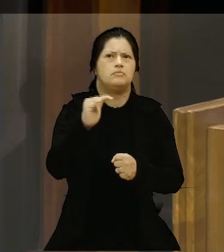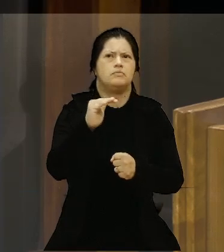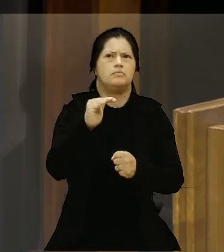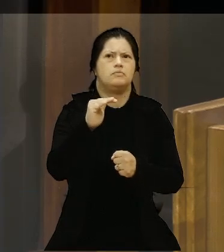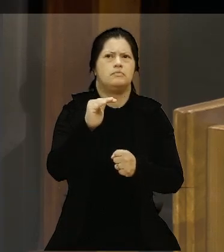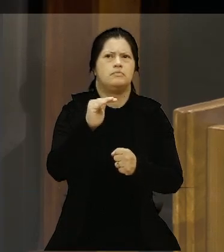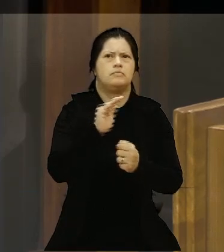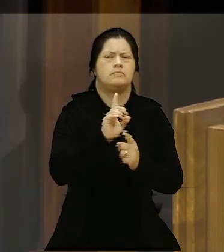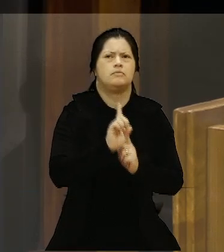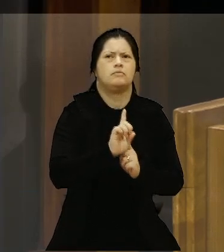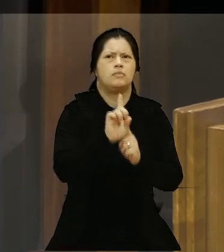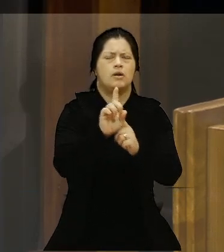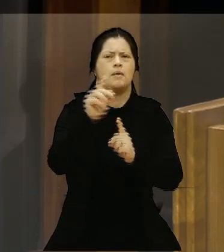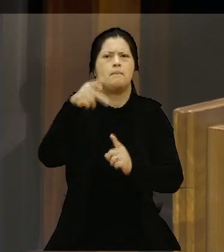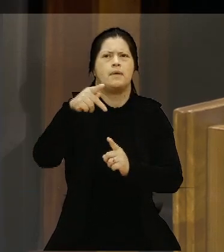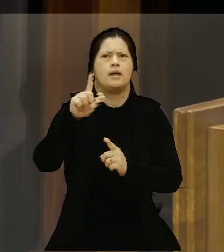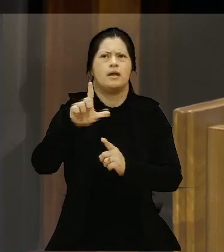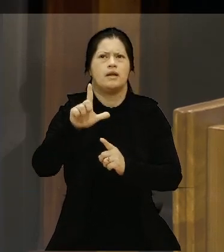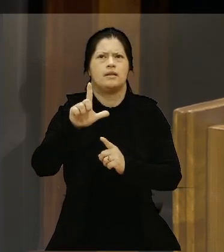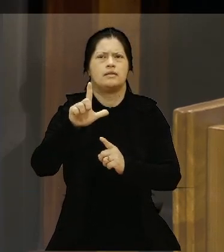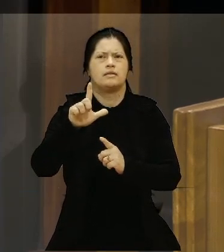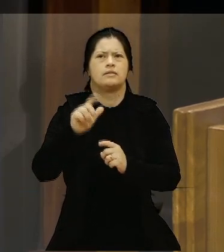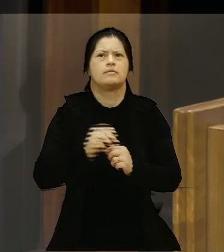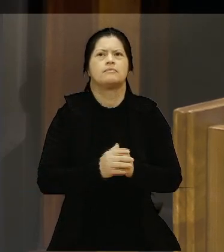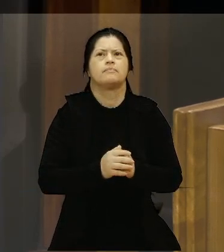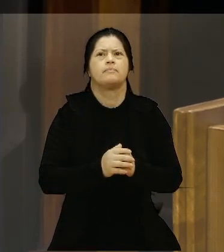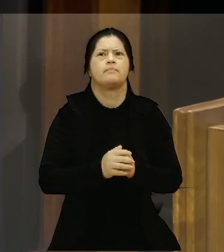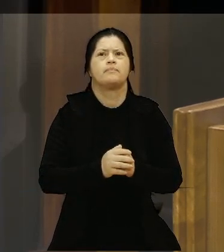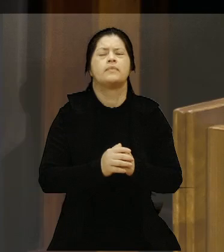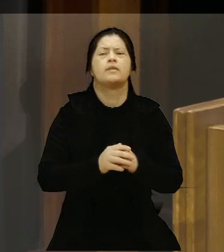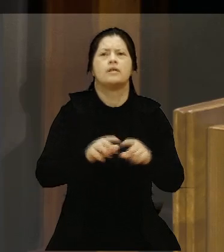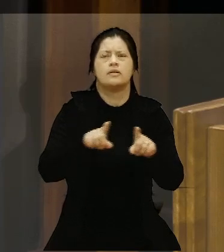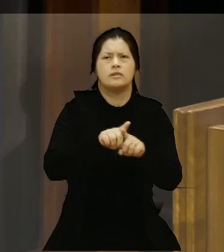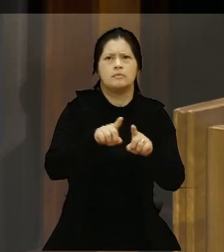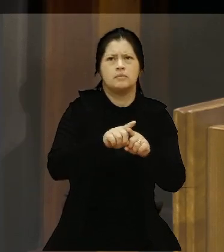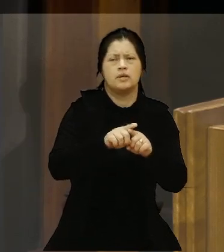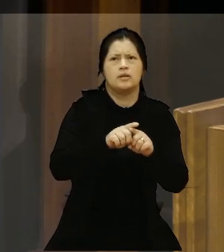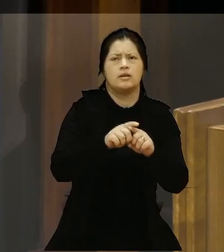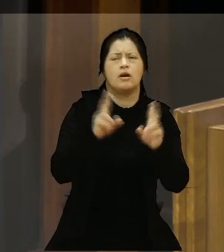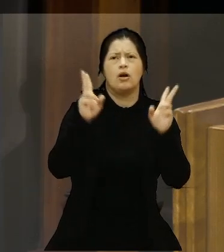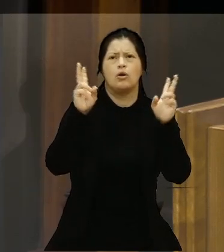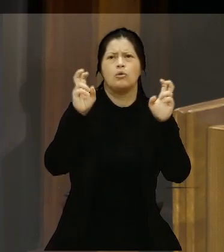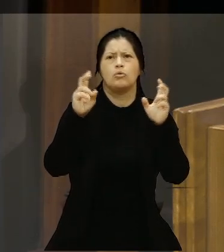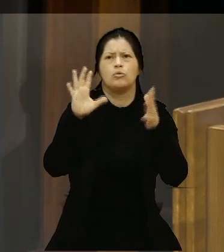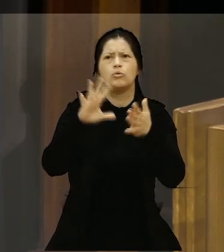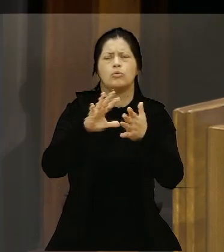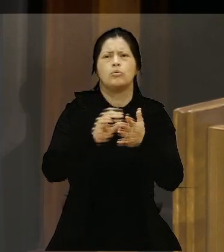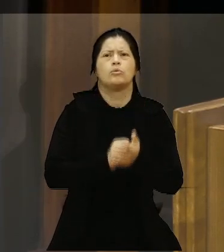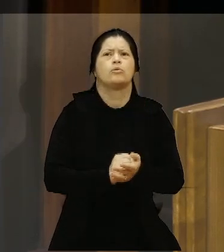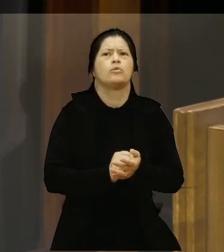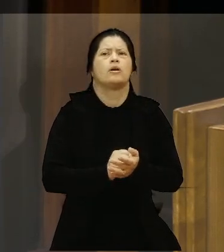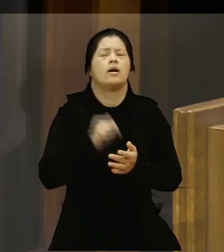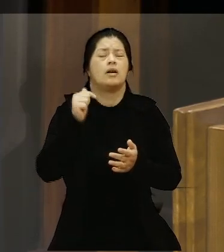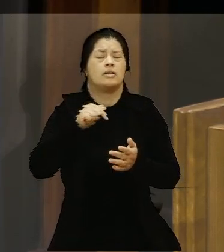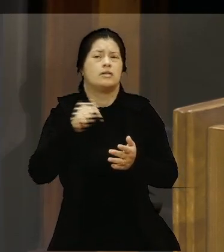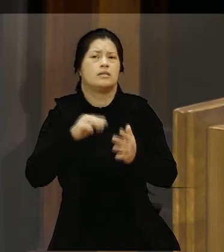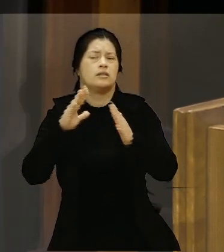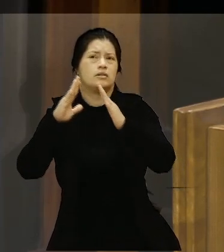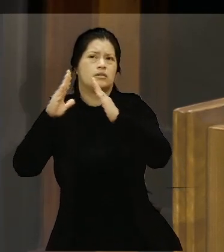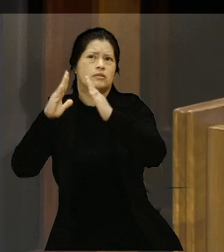do PL, Partido Liberal. Fui demandado sobre esse assunto, período que eu estive aqui na